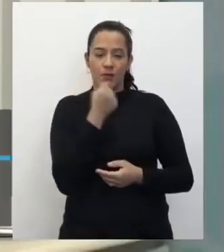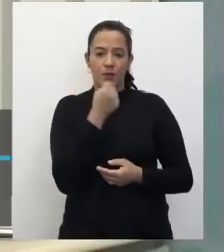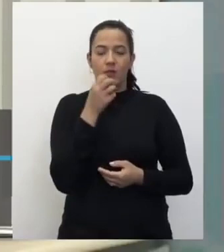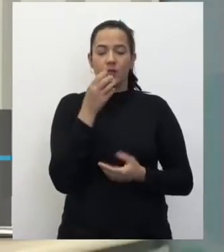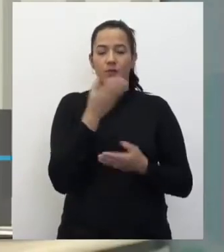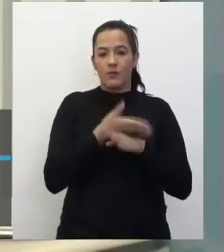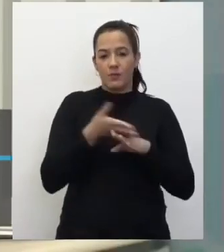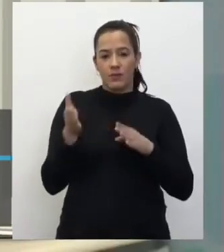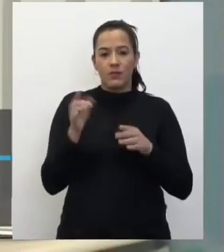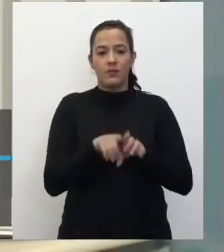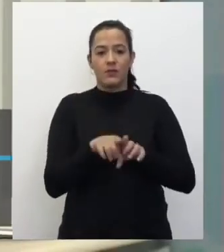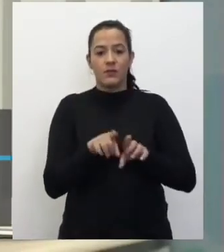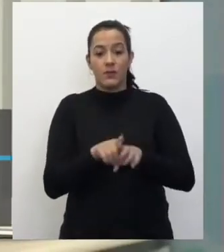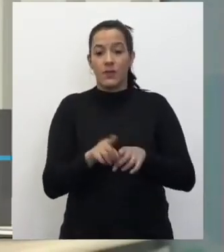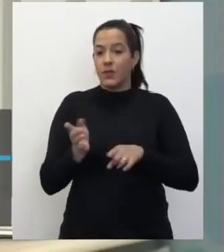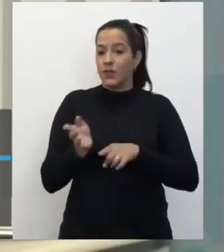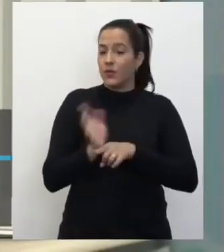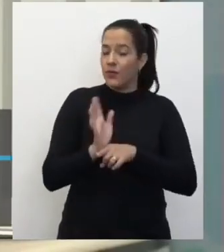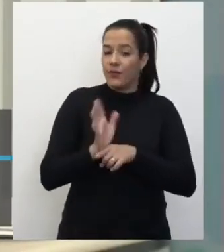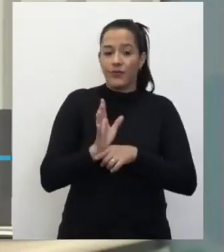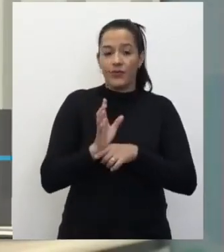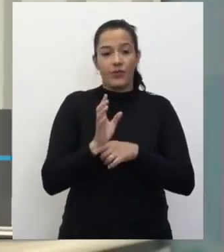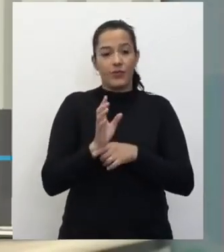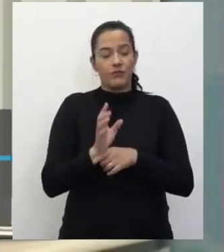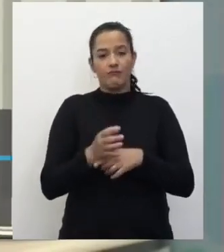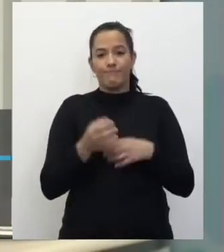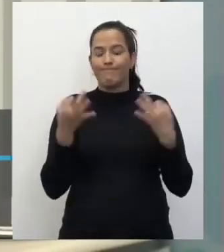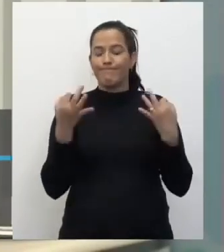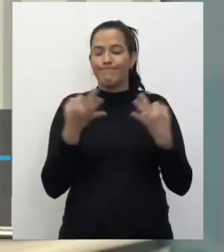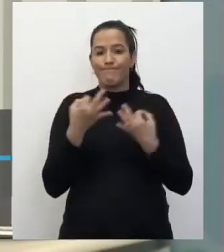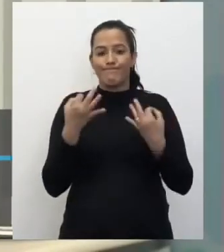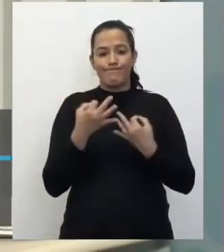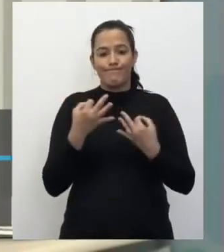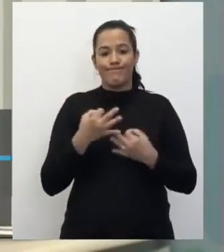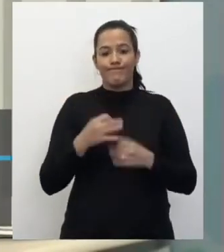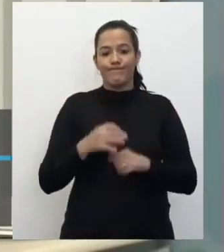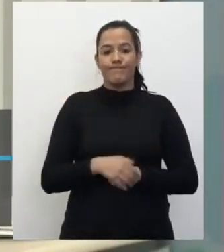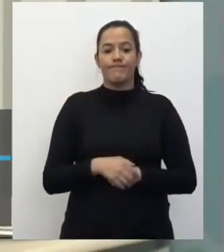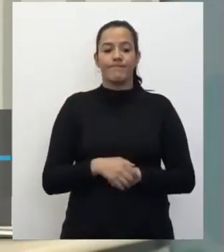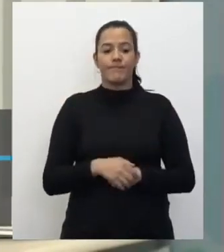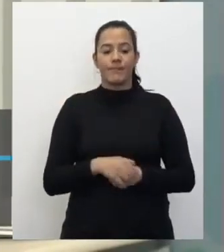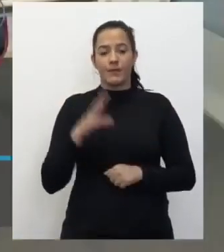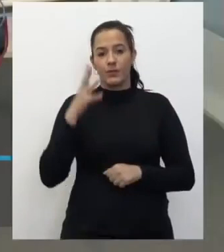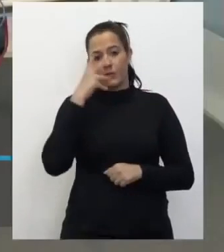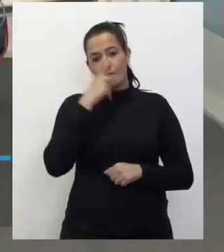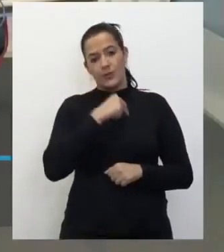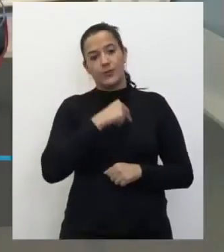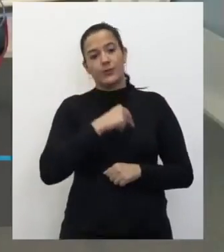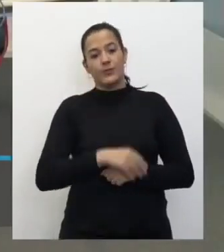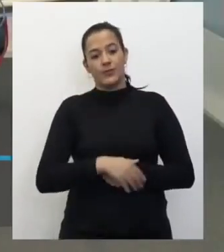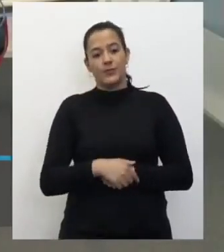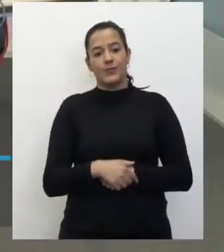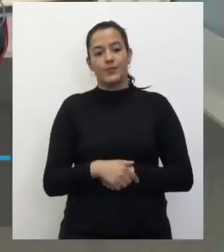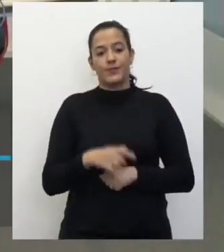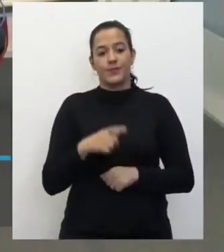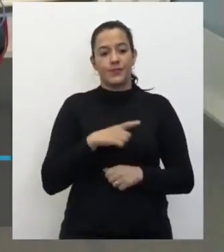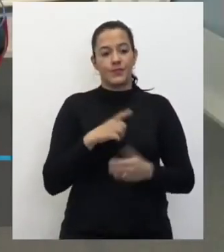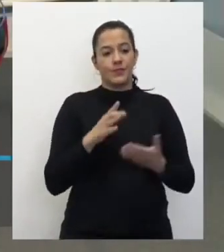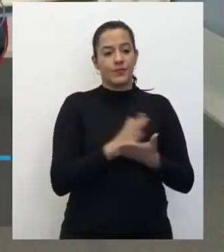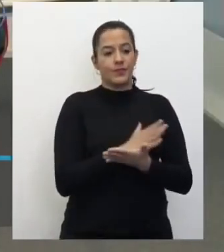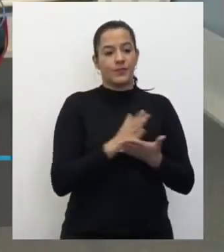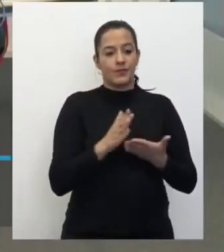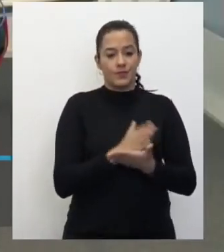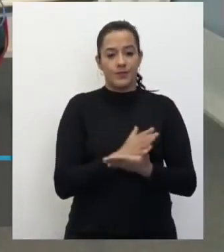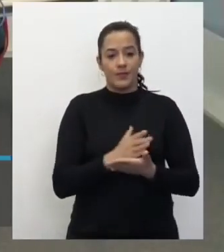linda. E o filme? O filme é incrível, incrível. Se passa em Paris, coisa mais linda do mundo. Mas, Mônica, eu tenho alguns também, sabia? Ó,